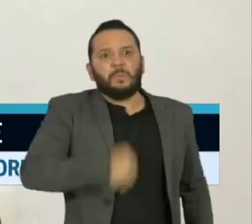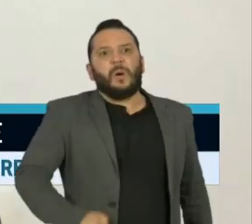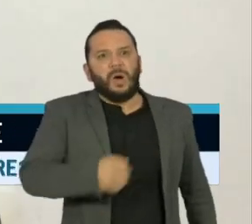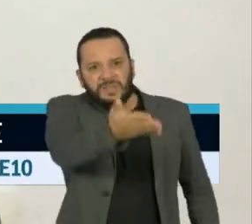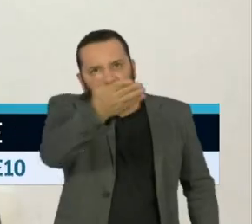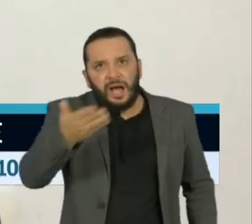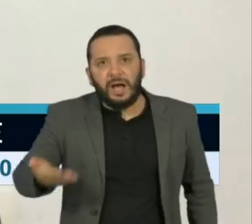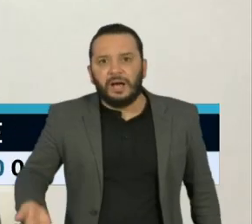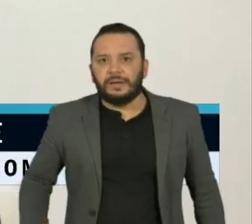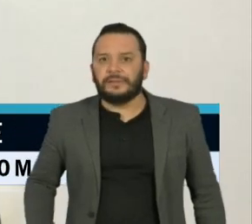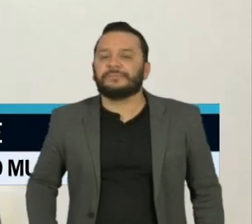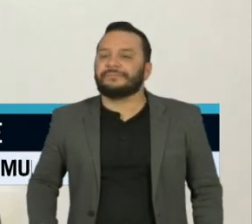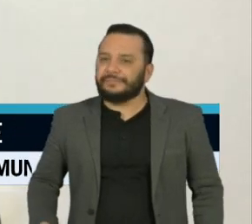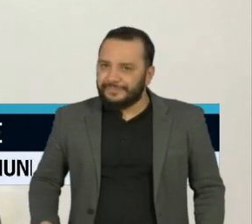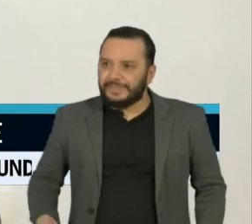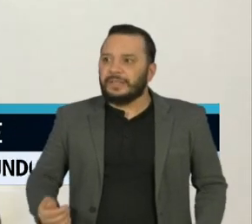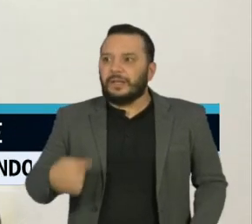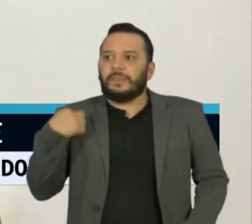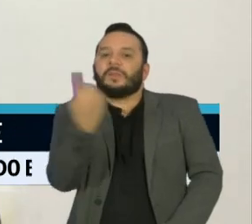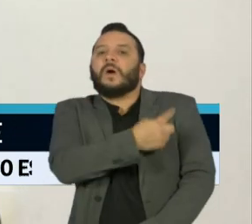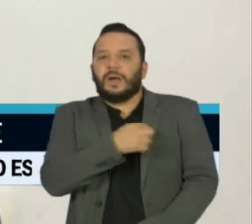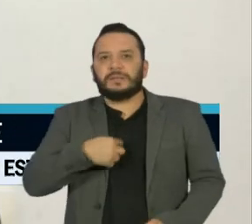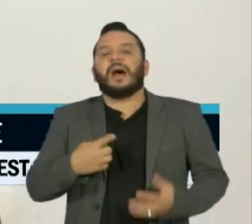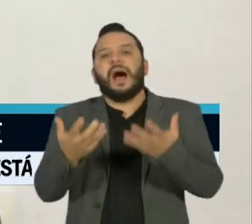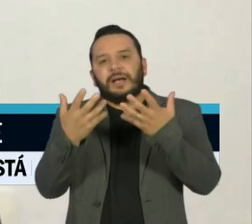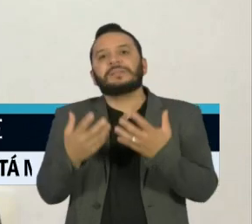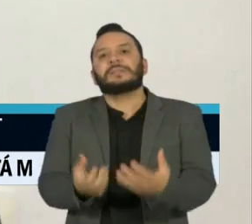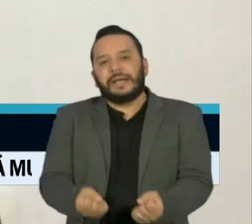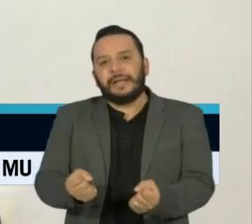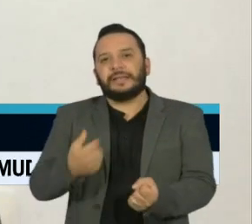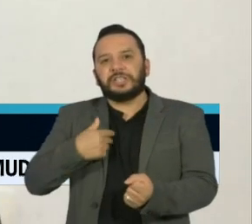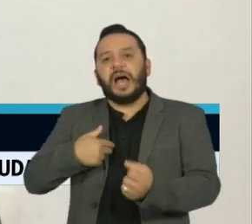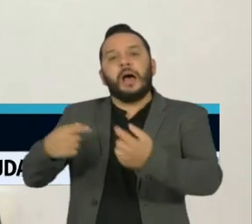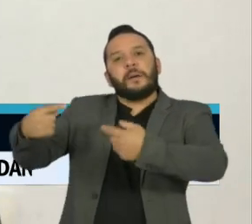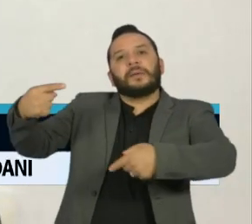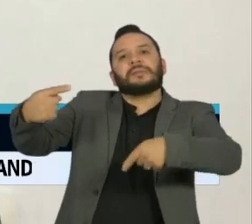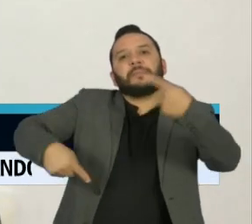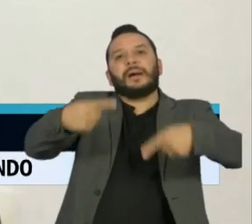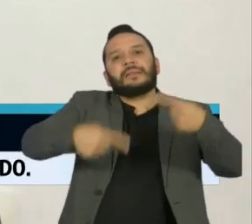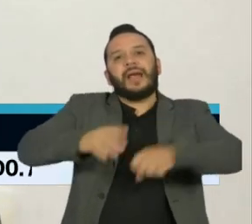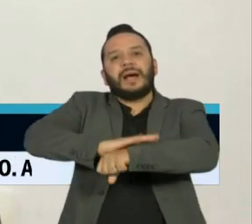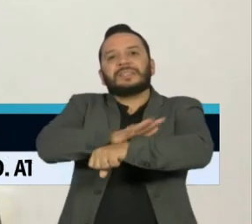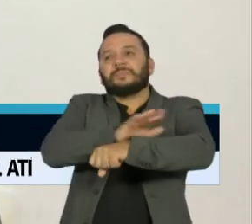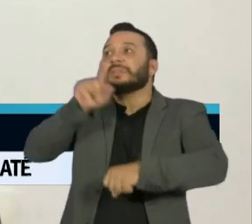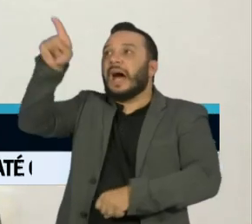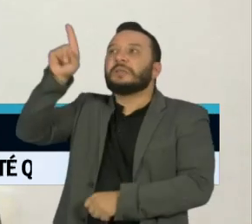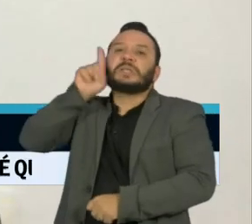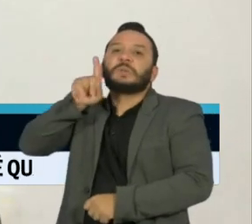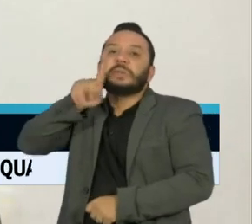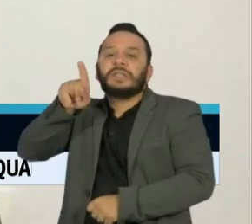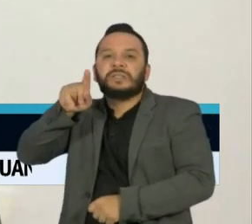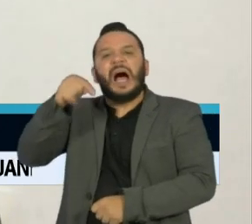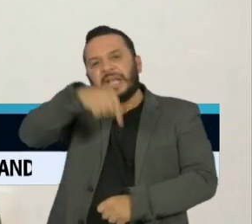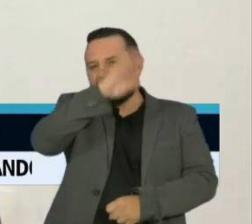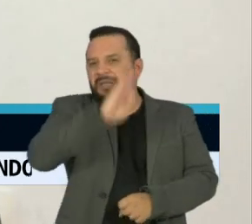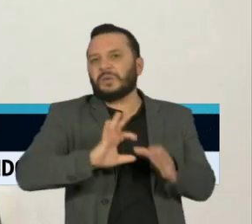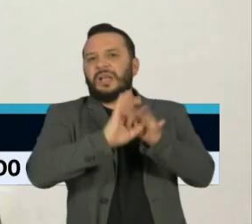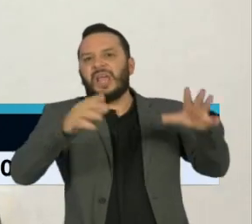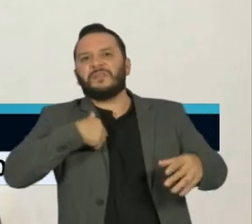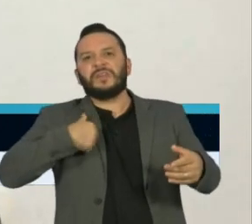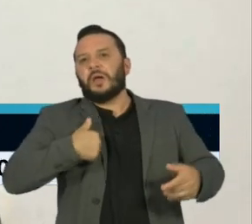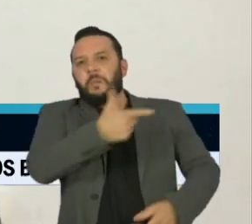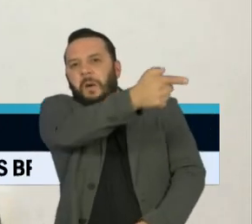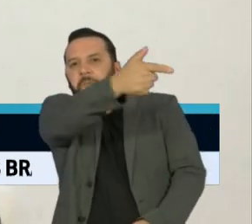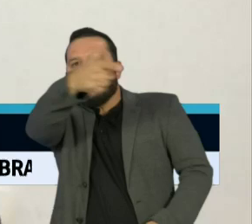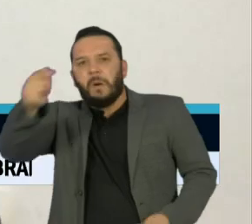A gente só aceita debater o racismo se a gente for pautado pelos Estados Unidos. O racismo do Brasil, ele pode seguir matando à vontade, nadando de